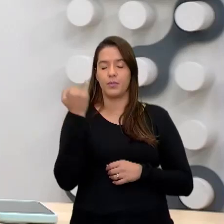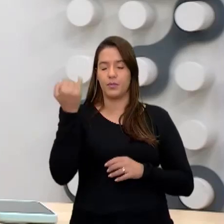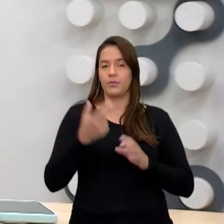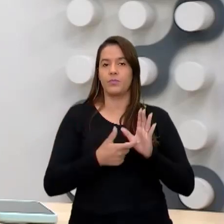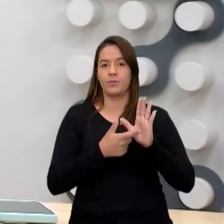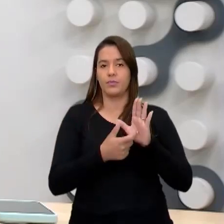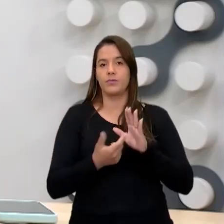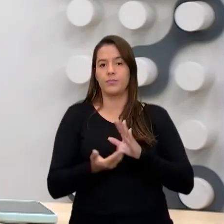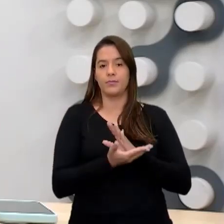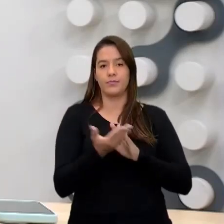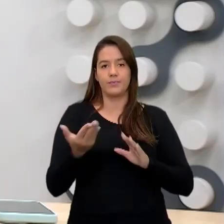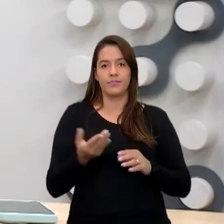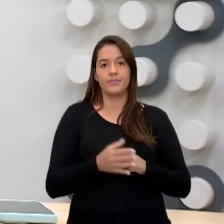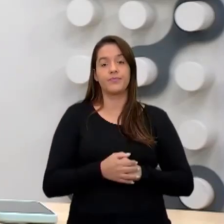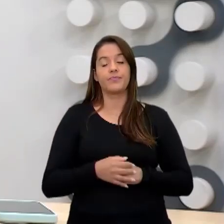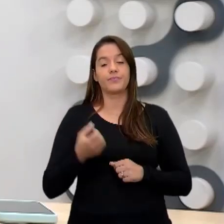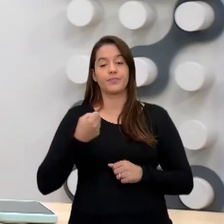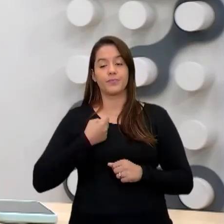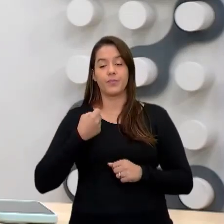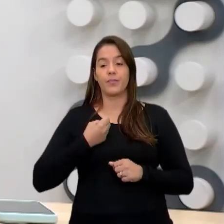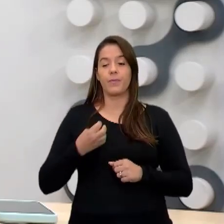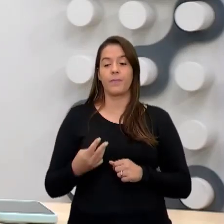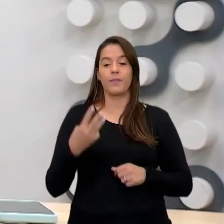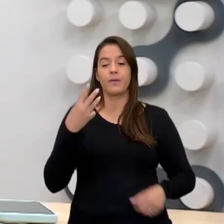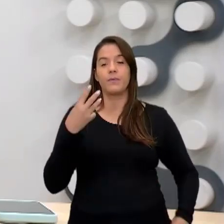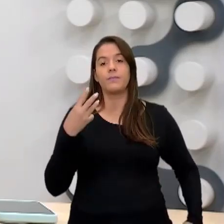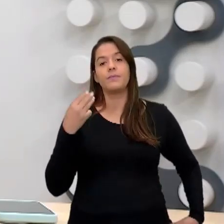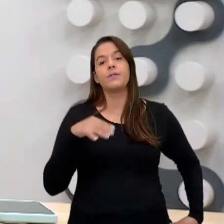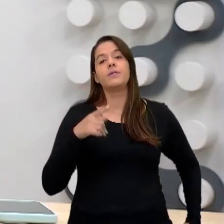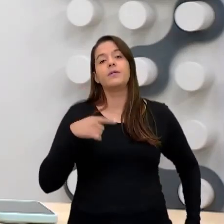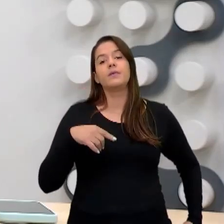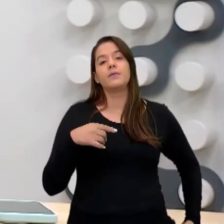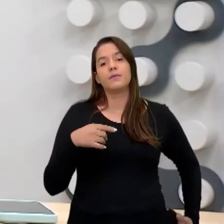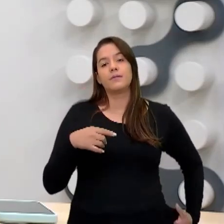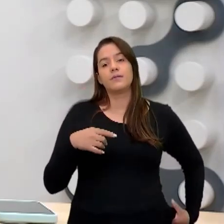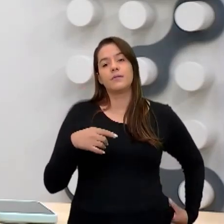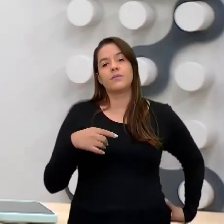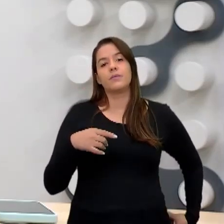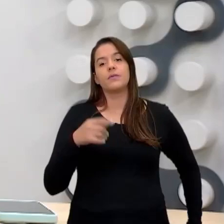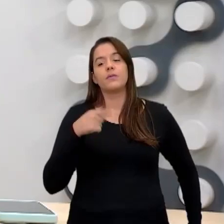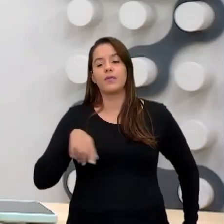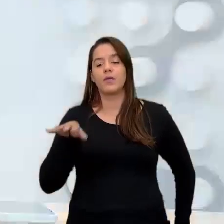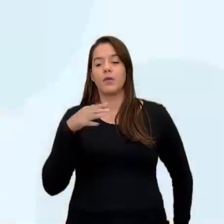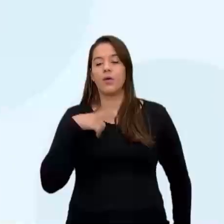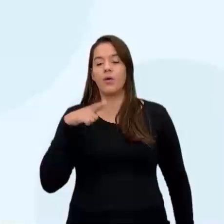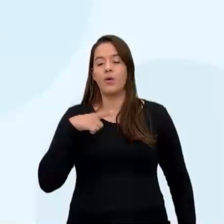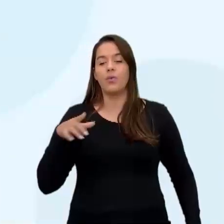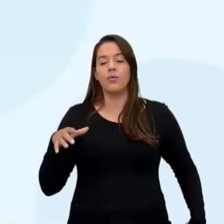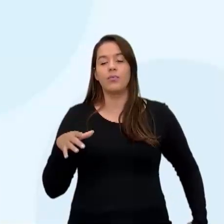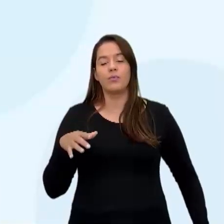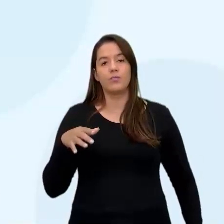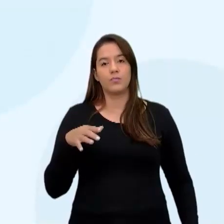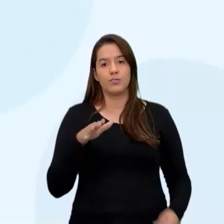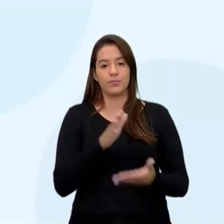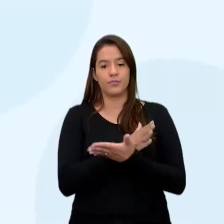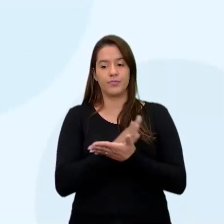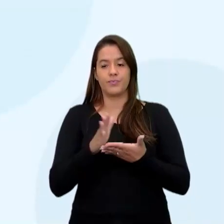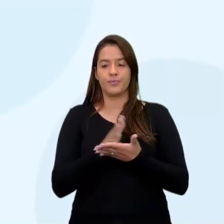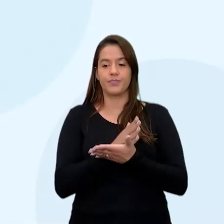aí. No item 3, nós vamos ter aí os centros subregionais, tá? E aí